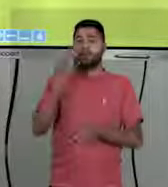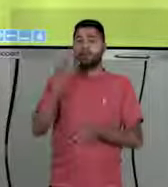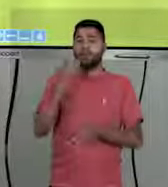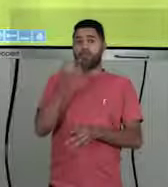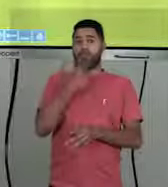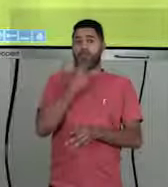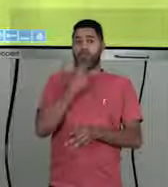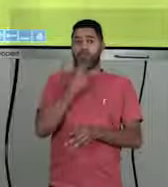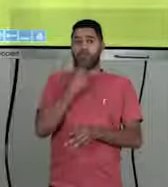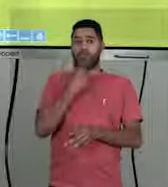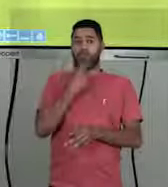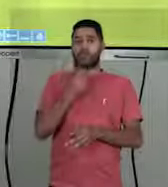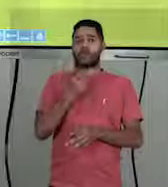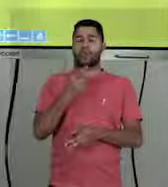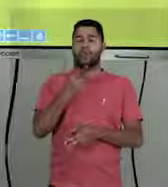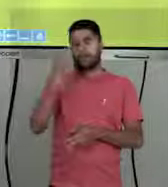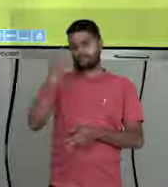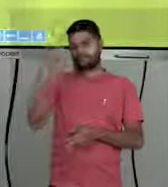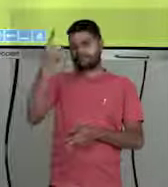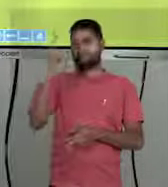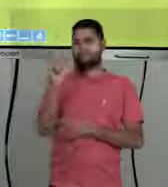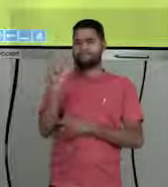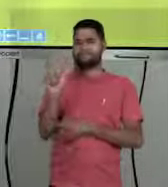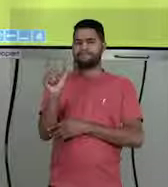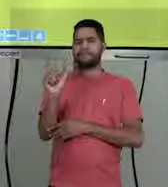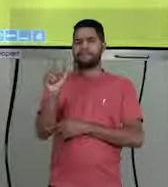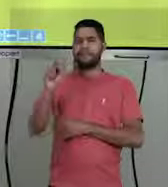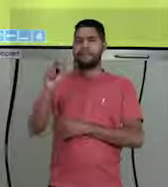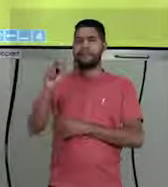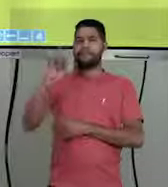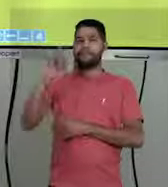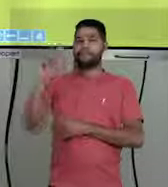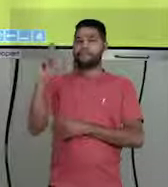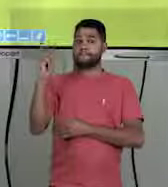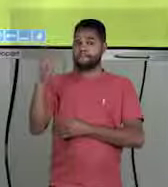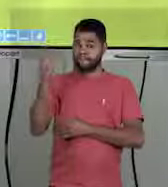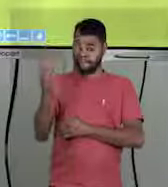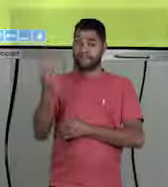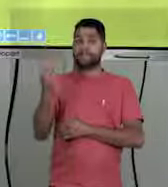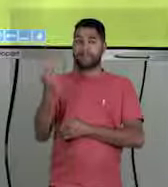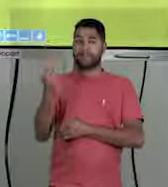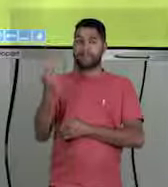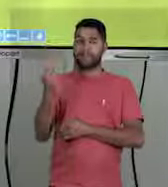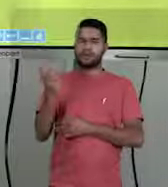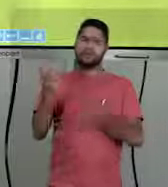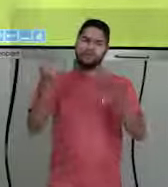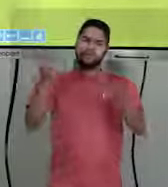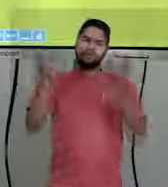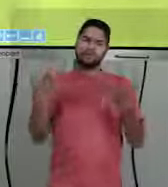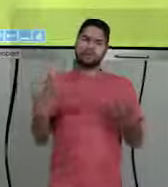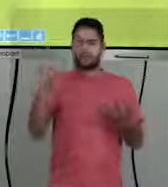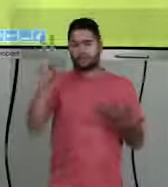foi o Volta, o inventor da pilha, né, a primeira pilha a ser inventada. Eu já falei da